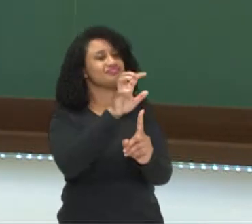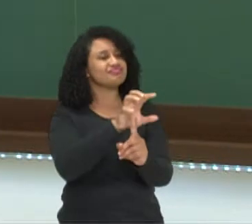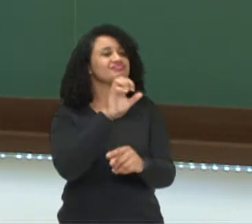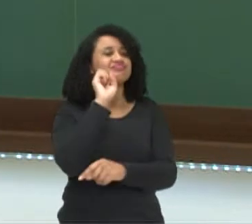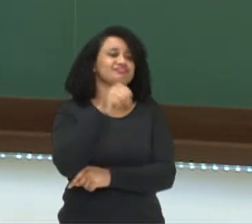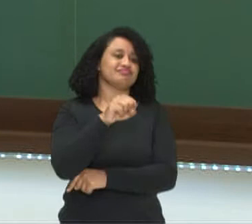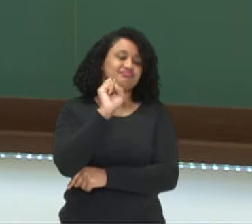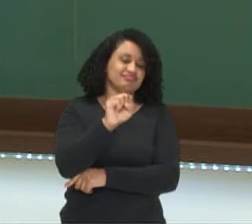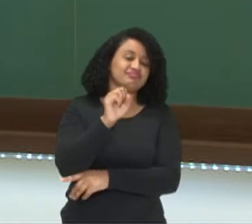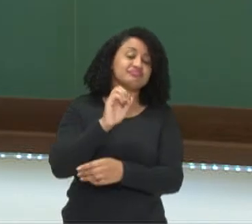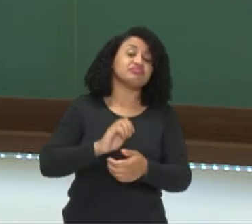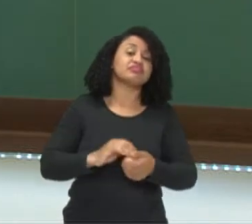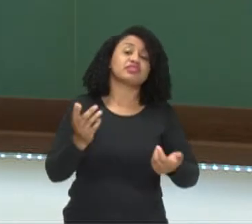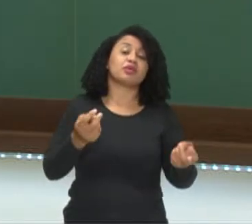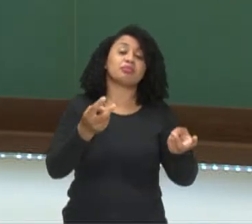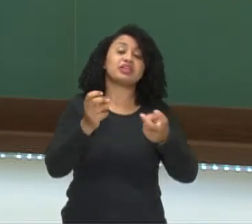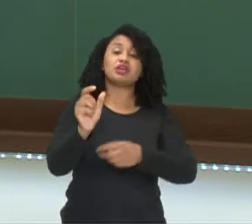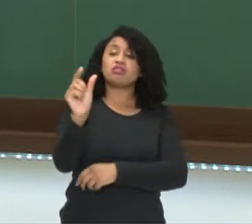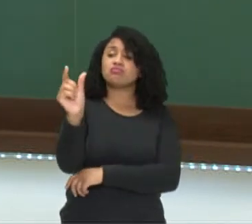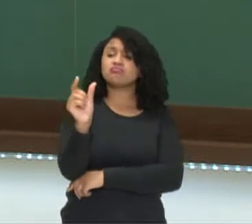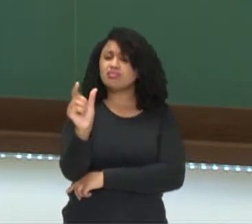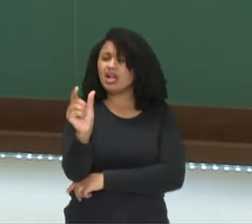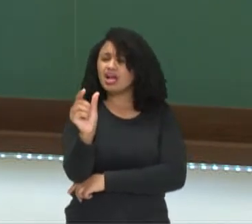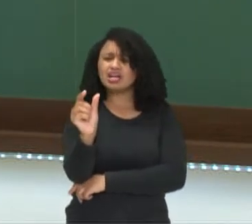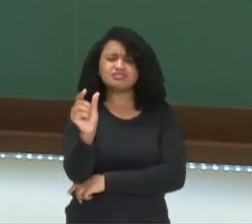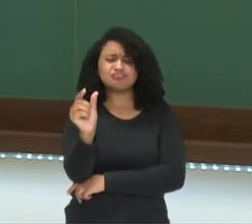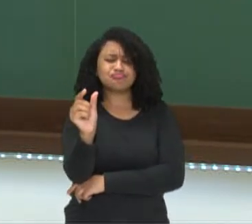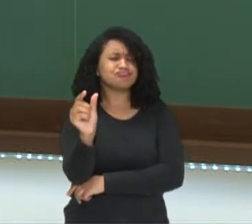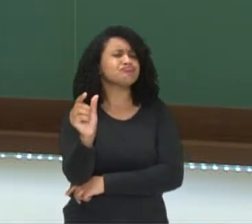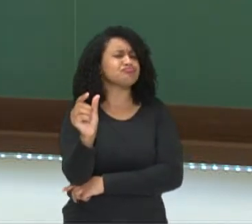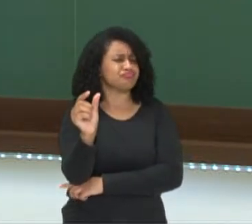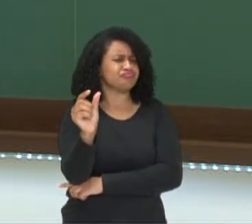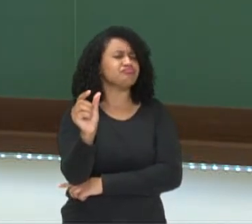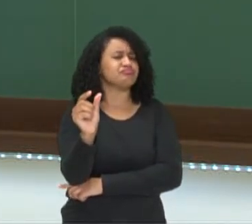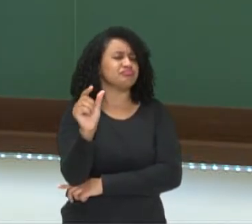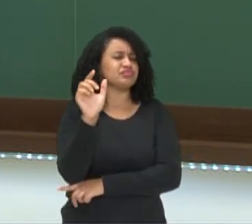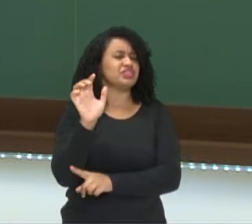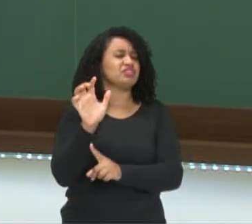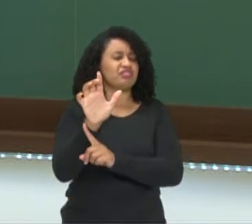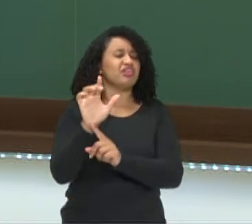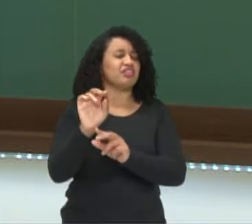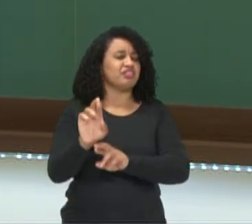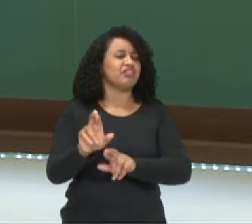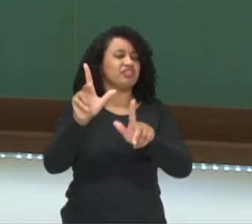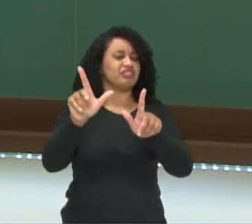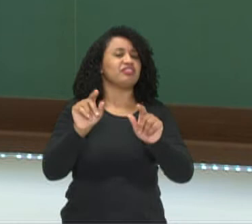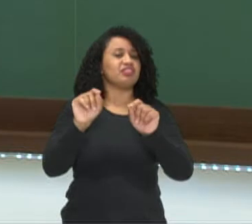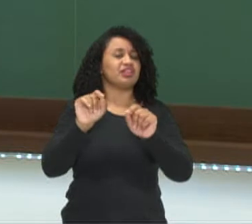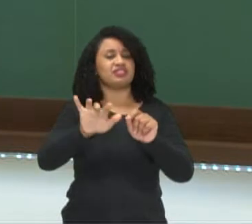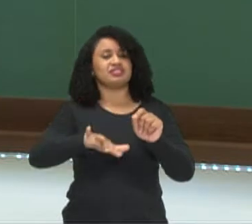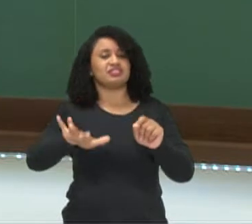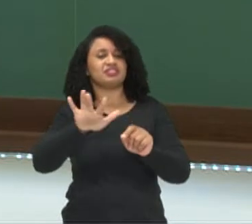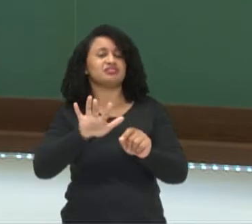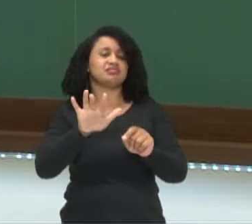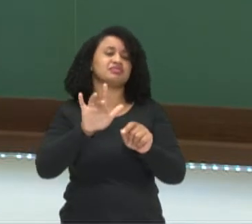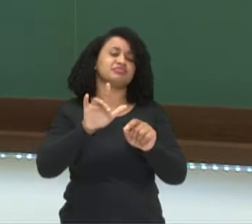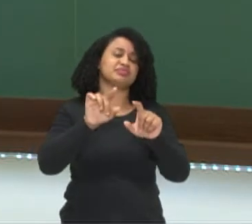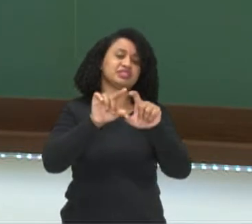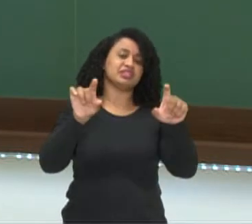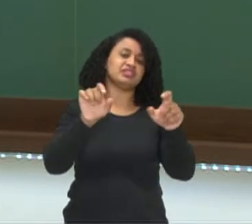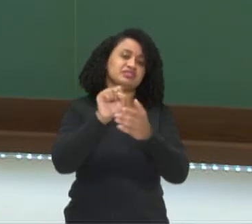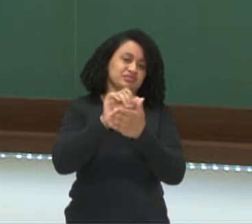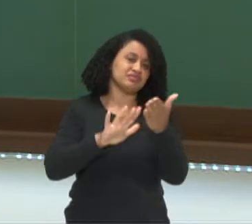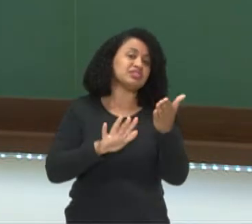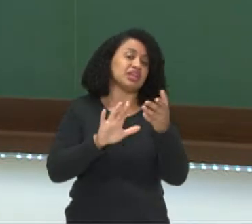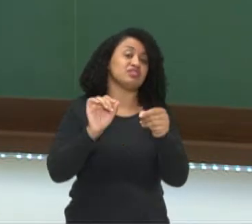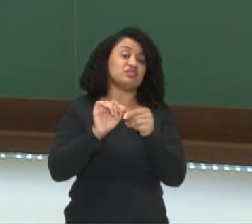influenciam. Então, repare que uma palavrinha pequenininha fez toda a diferença nesse contexto dessa frase,